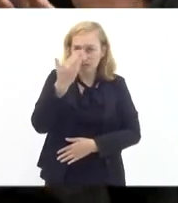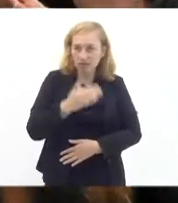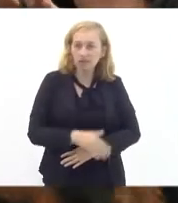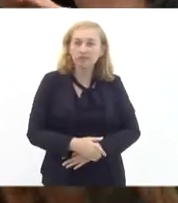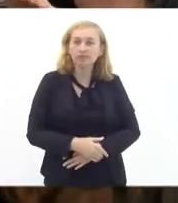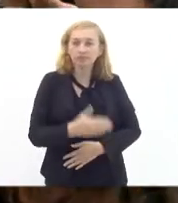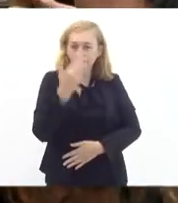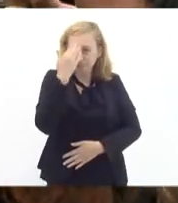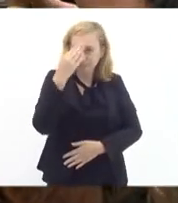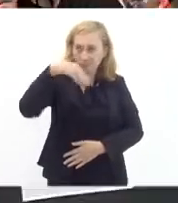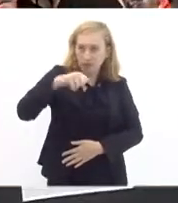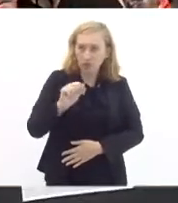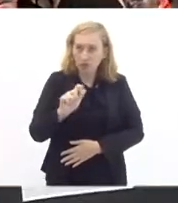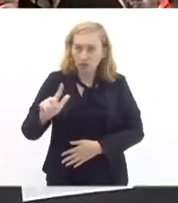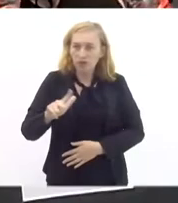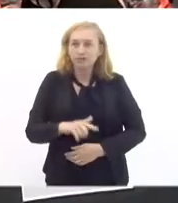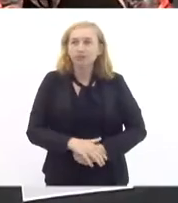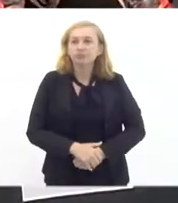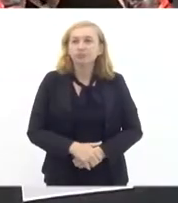Obrigado, seu Manuel.